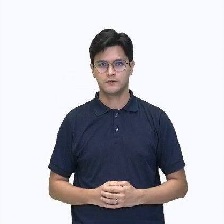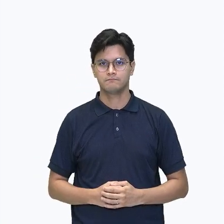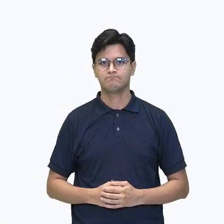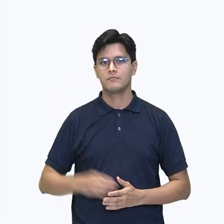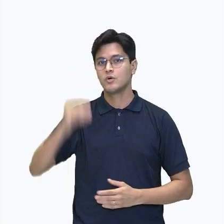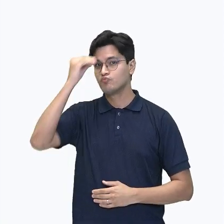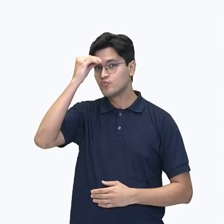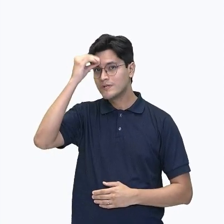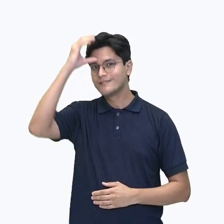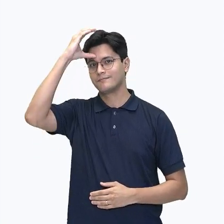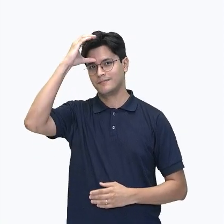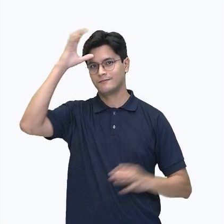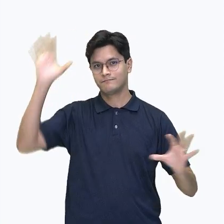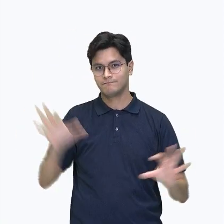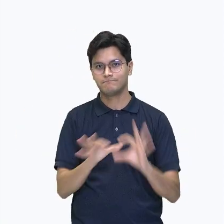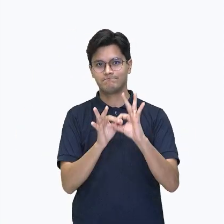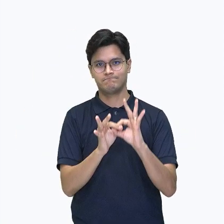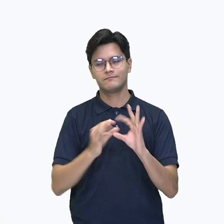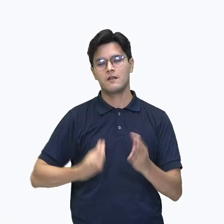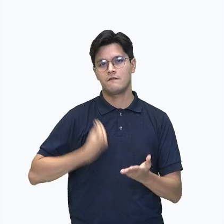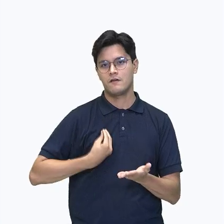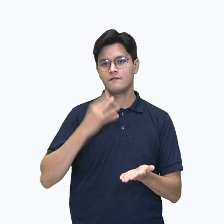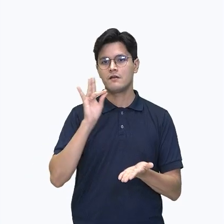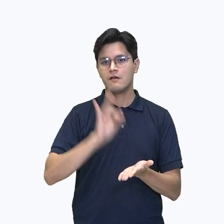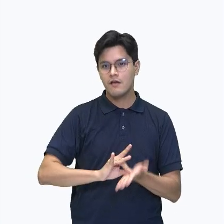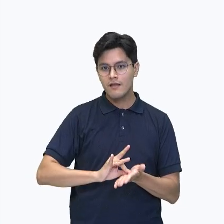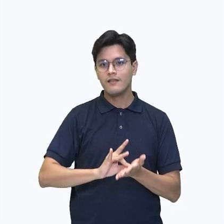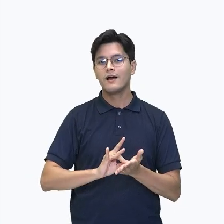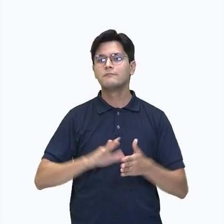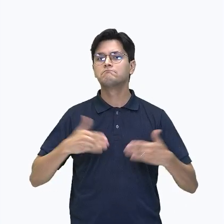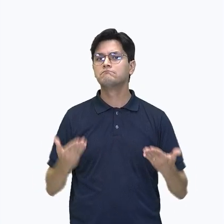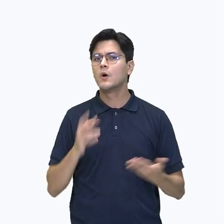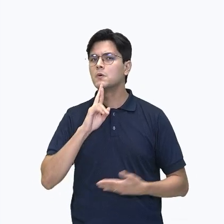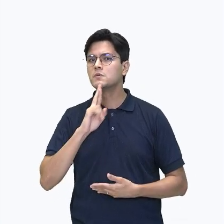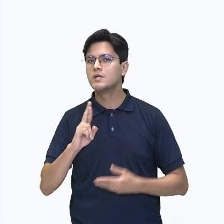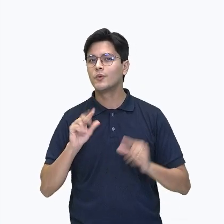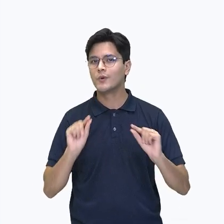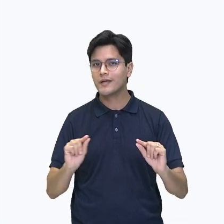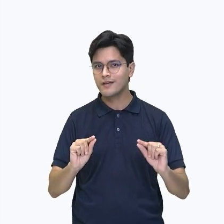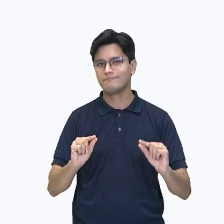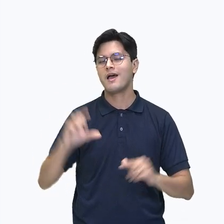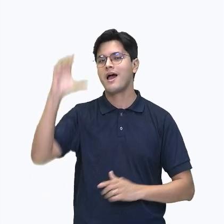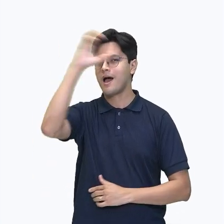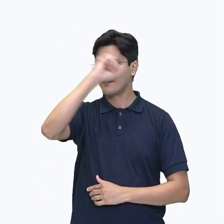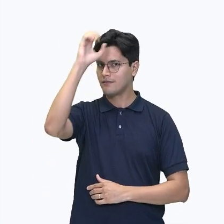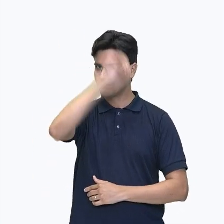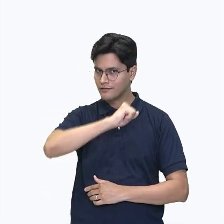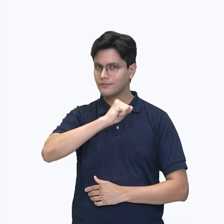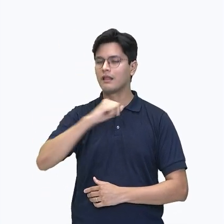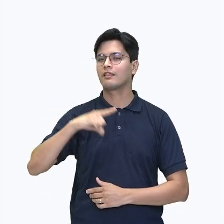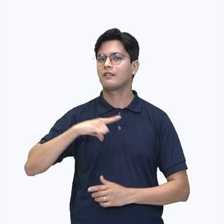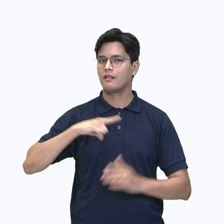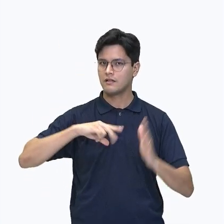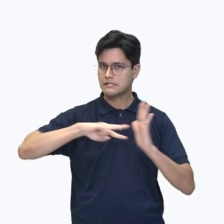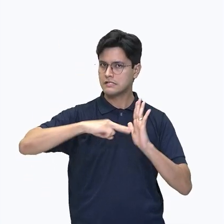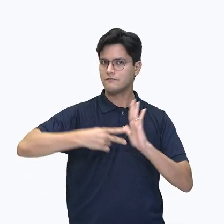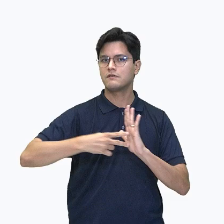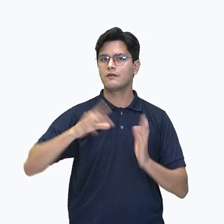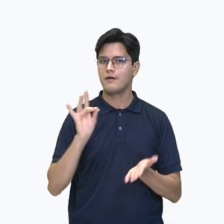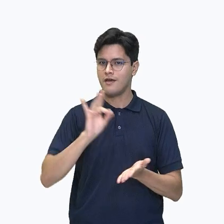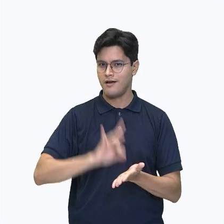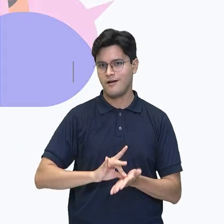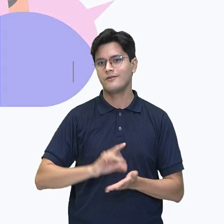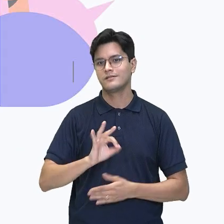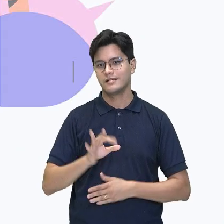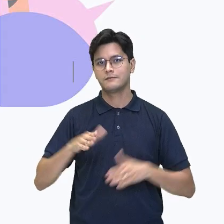conecta à realidade, né, aprender faz sentido, né, Ellen? Com certeza, né? Aí é uma frase pertinente, né? Que o conhecimento,